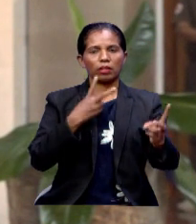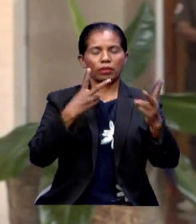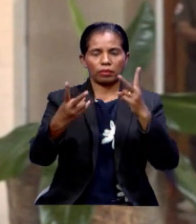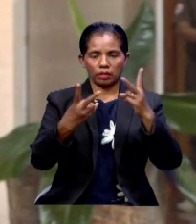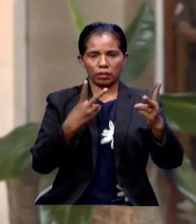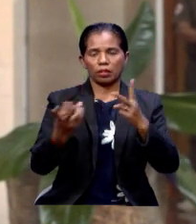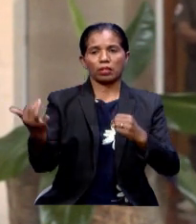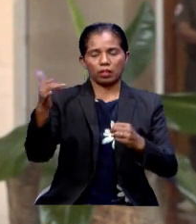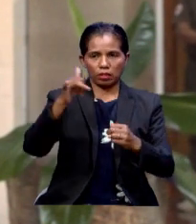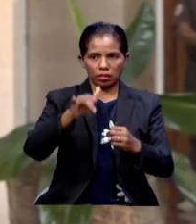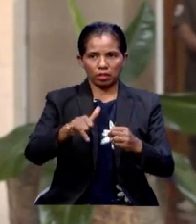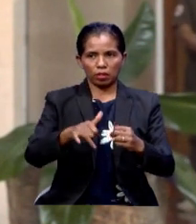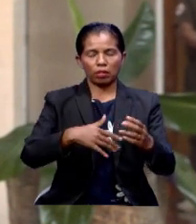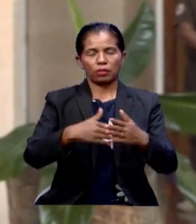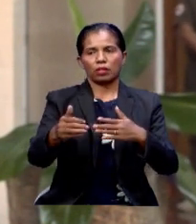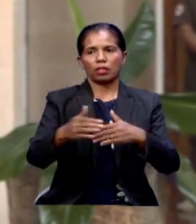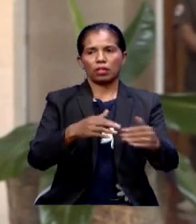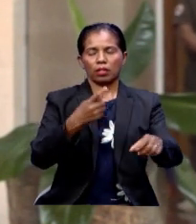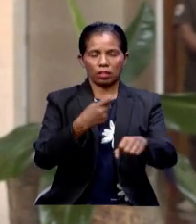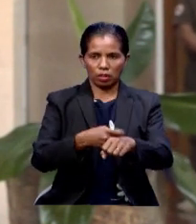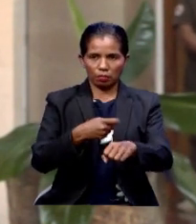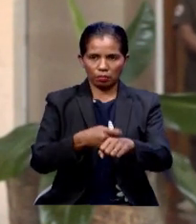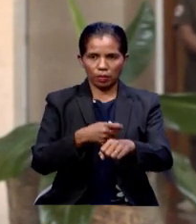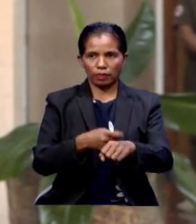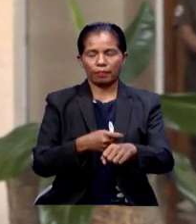sira qualquer momento nebe mak ia